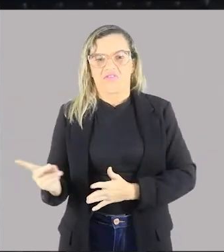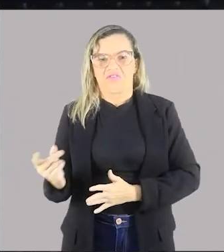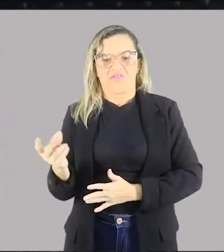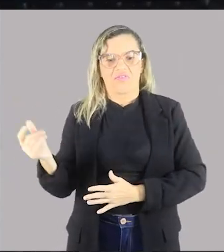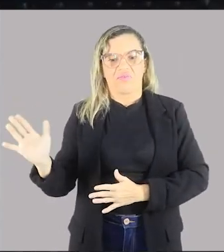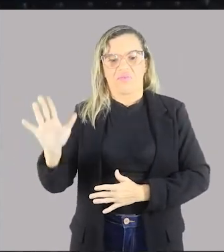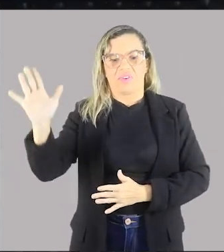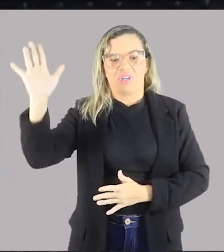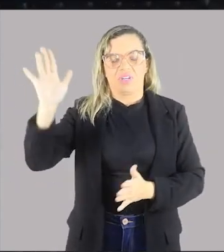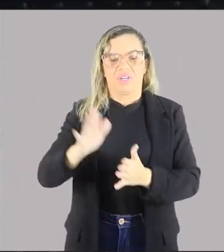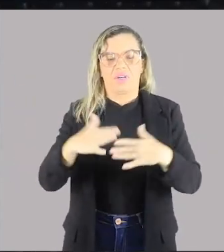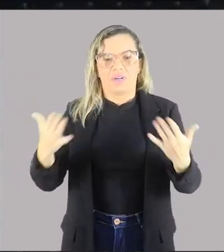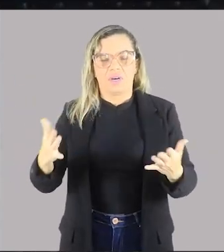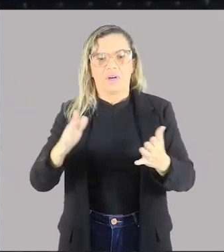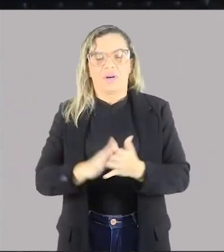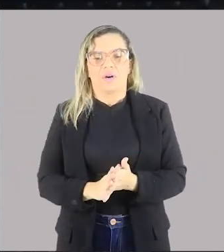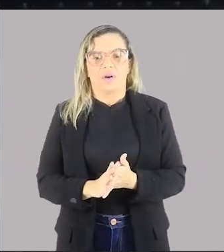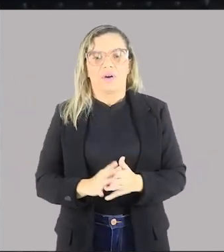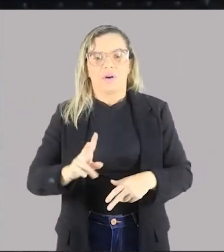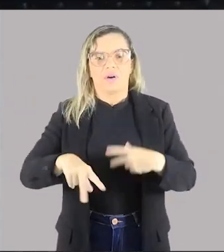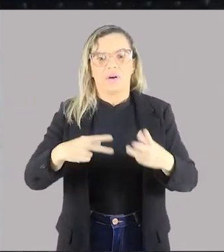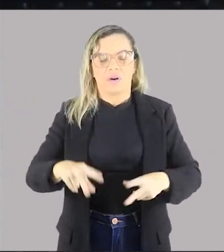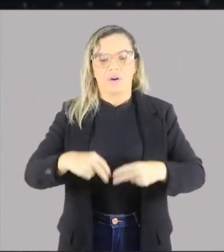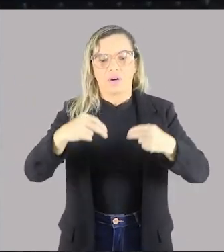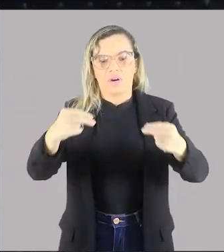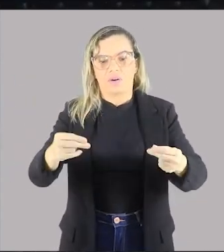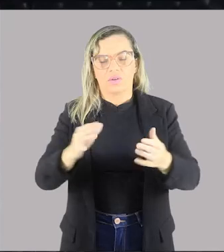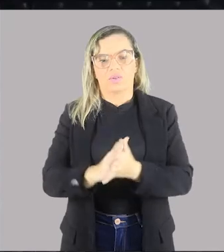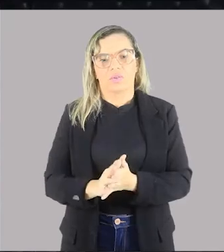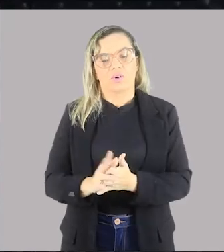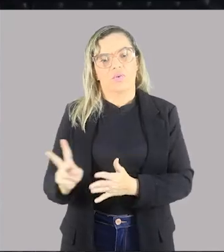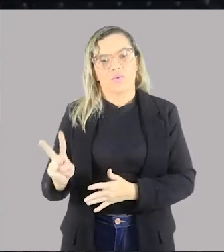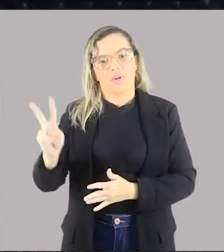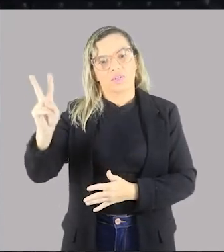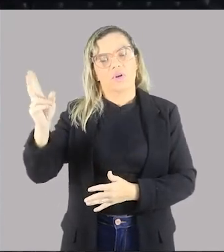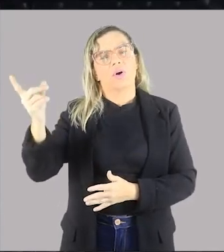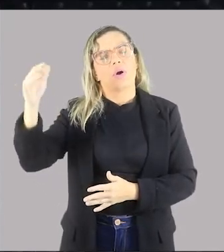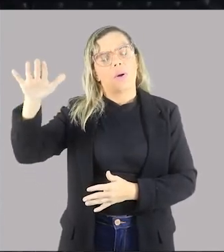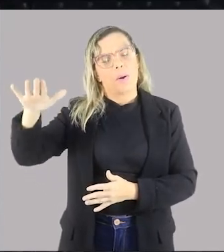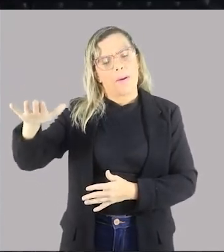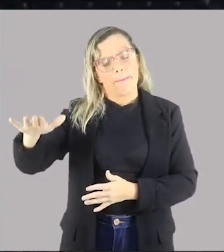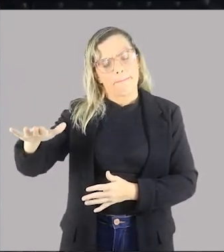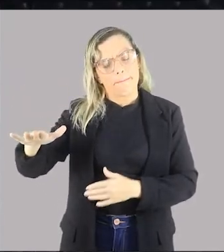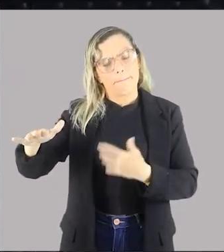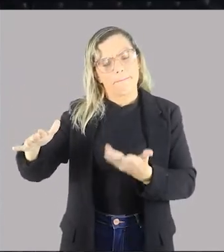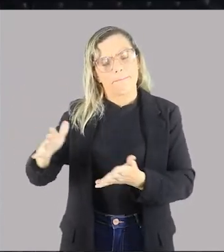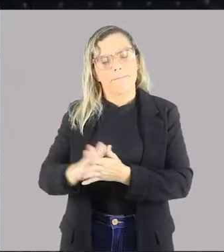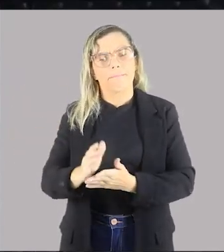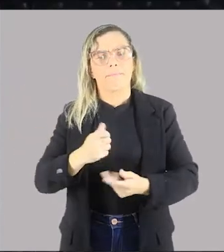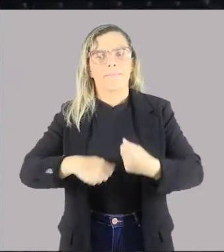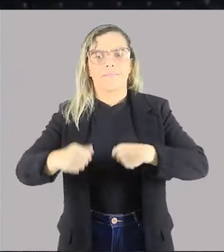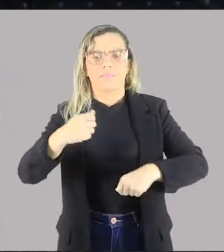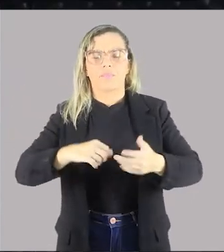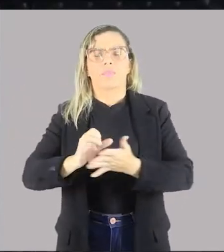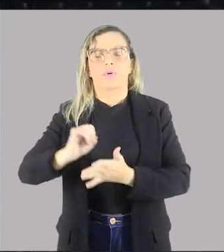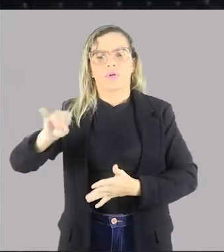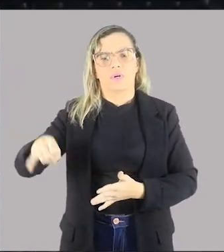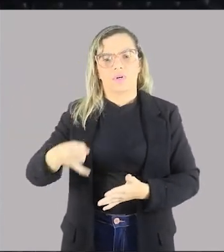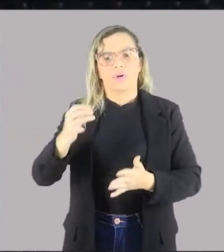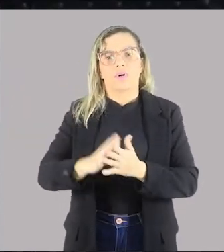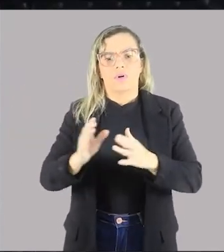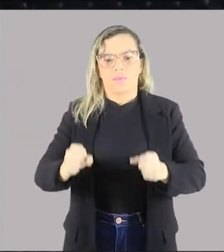Nesse sentido, mesmo um presente que não tenha aí uma valoração que seja financeiramente, economicamente vantajosa, pode sim